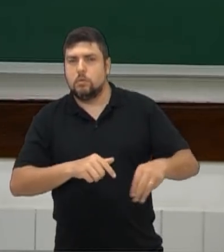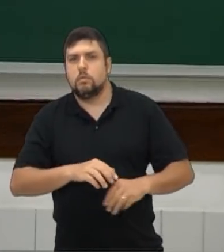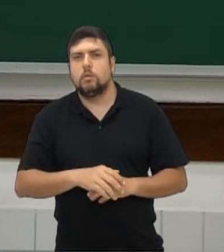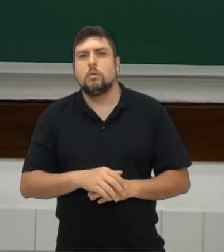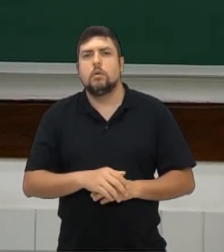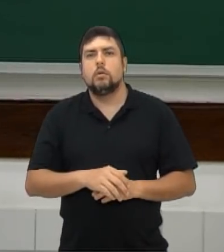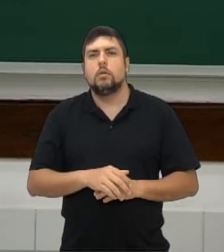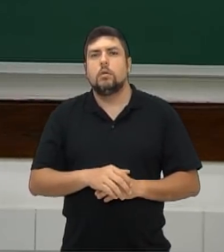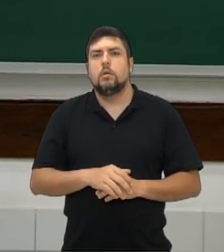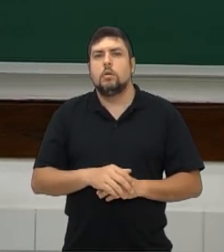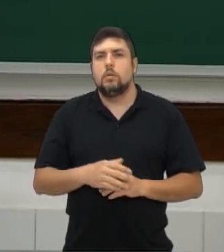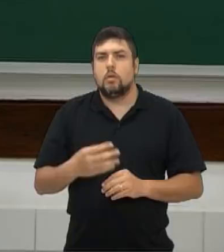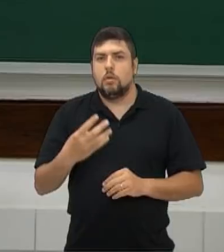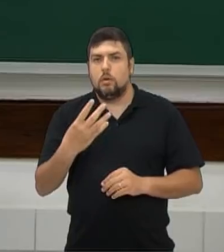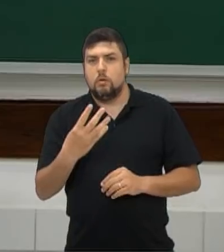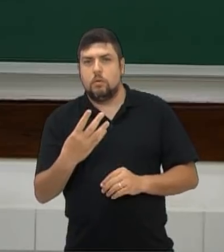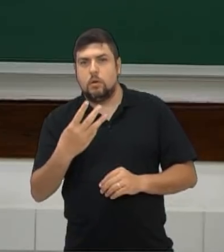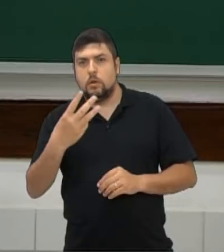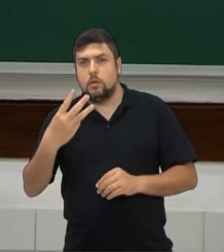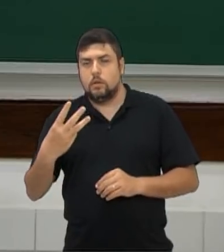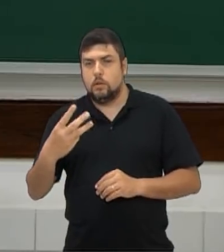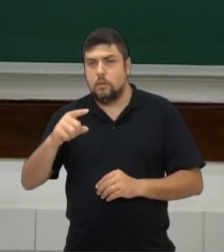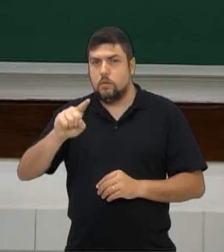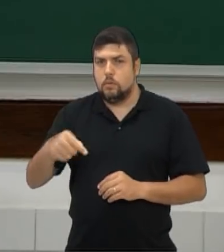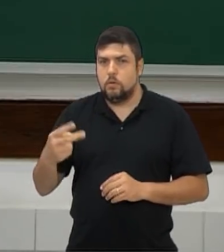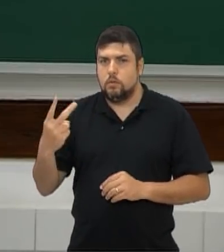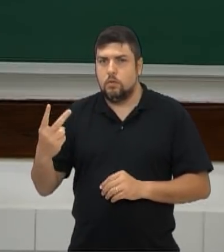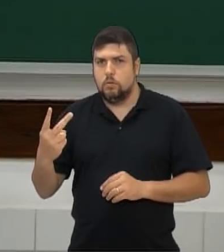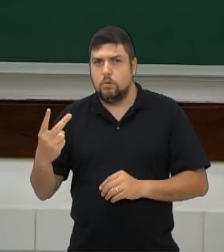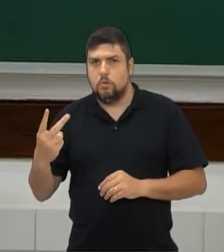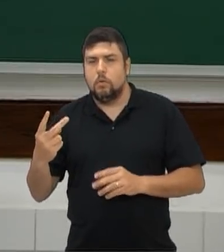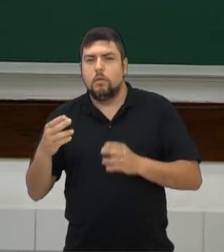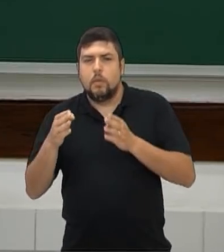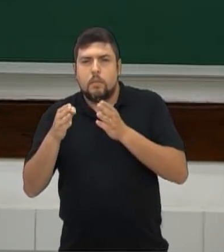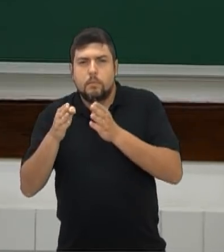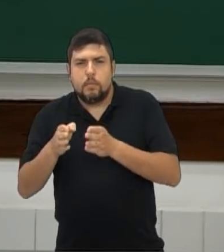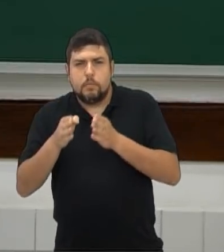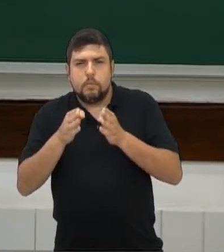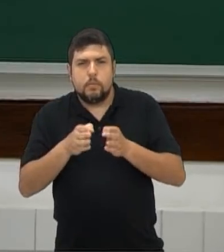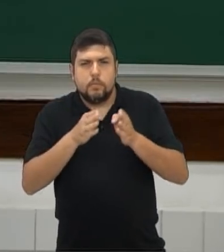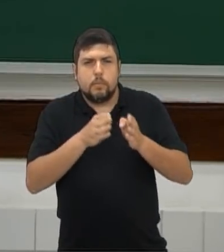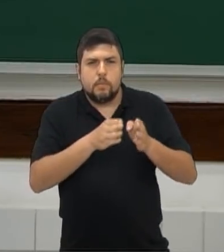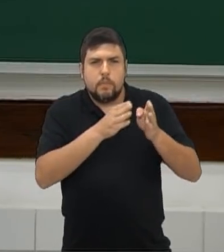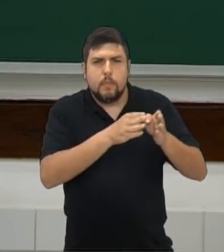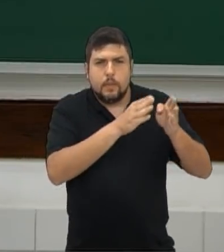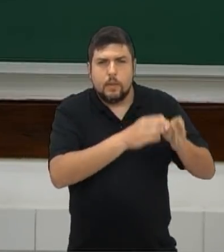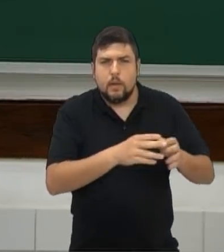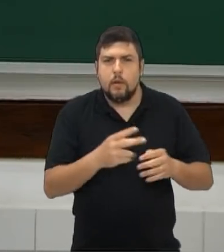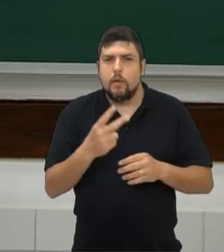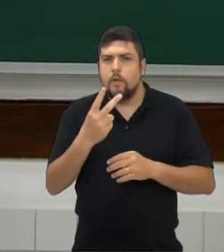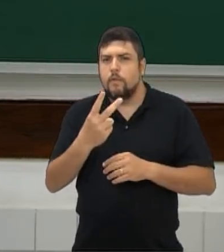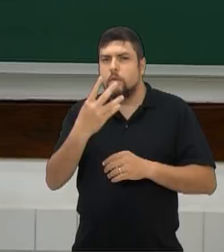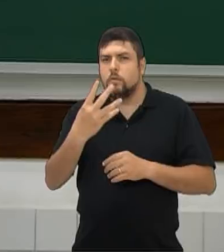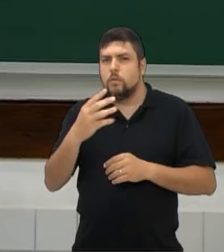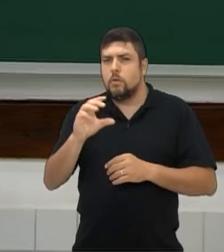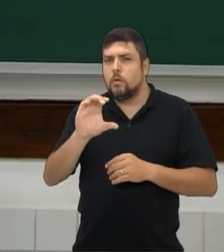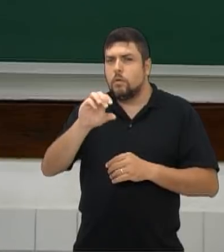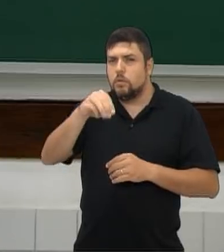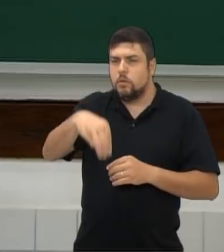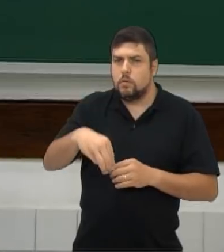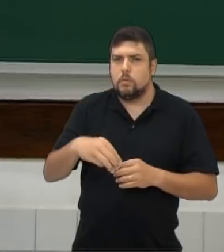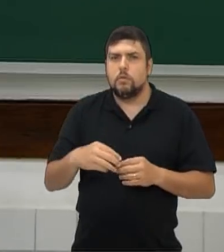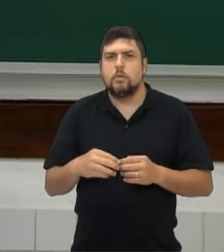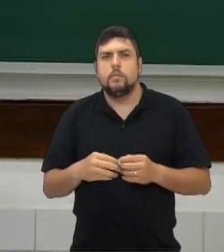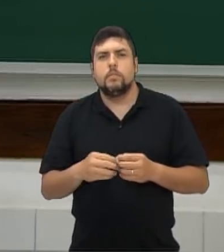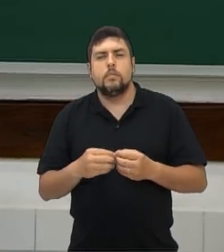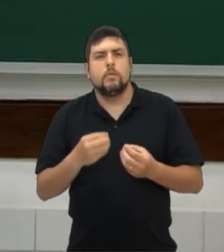43,2 metros e vou ter que dividir em pedacinhos de 24 centímetros, certo? Como é que eu vou fazer? Eu vou